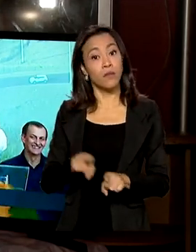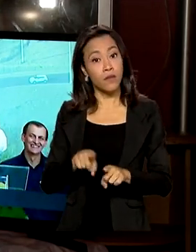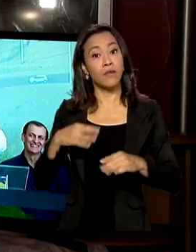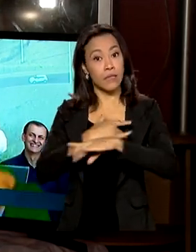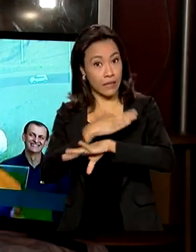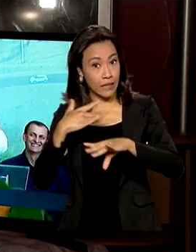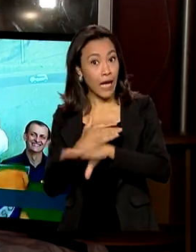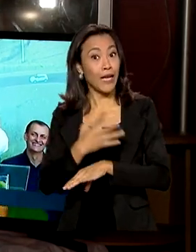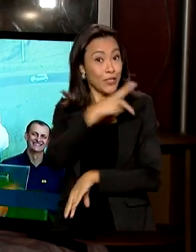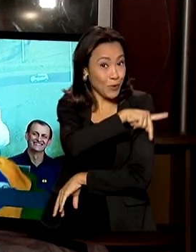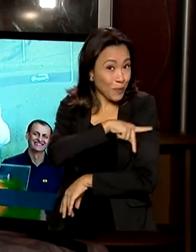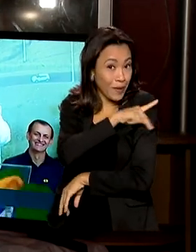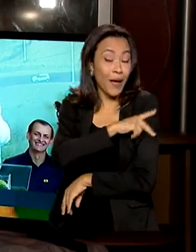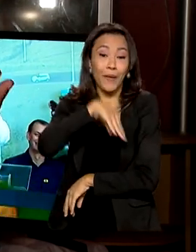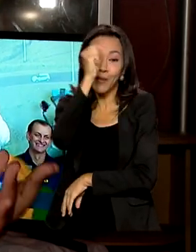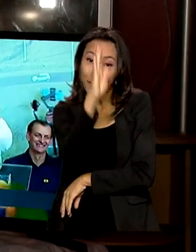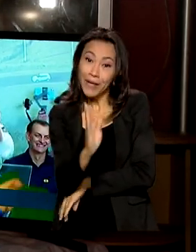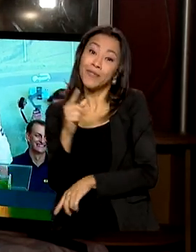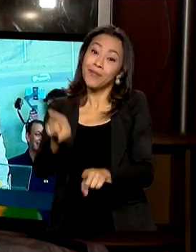cidade, no Piauí, no Brasil e até no mundo. mais opções